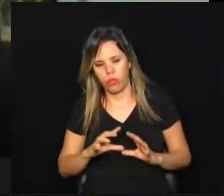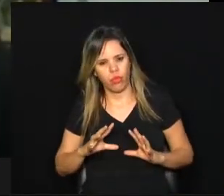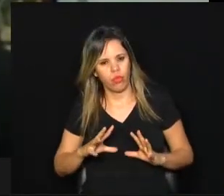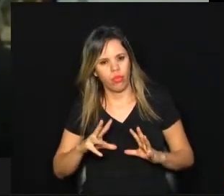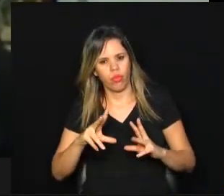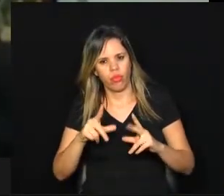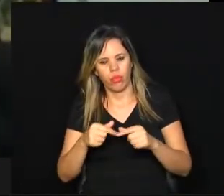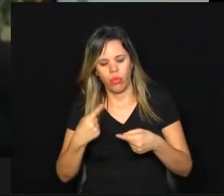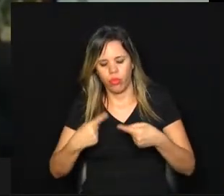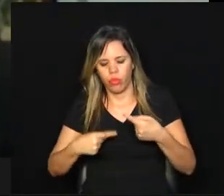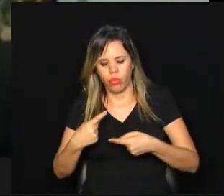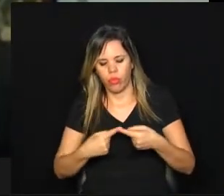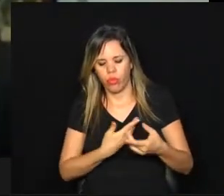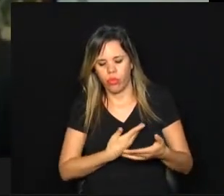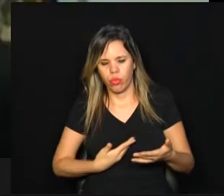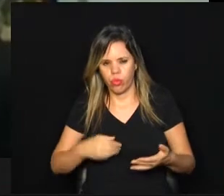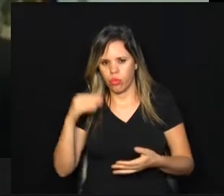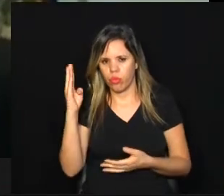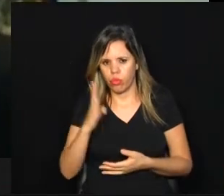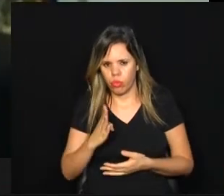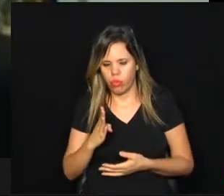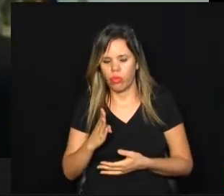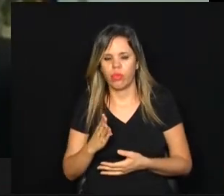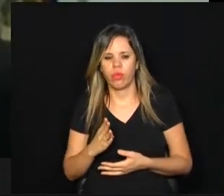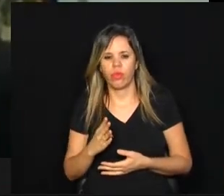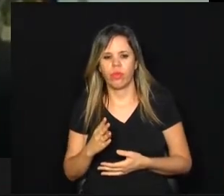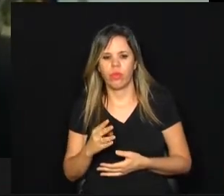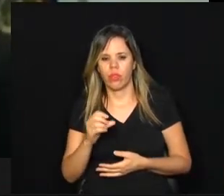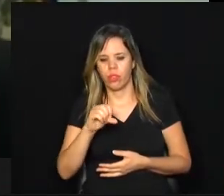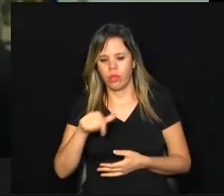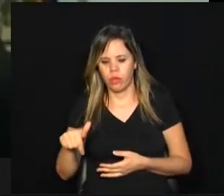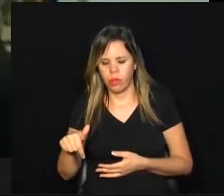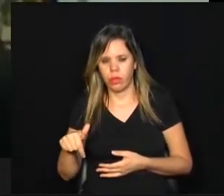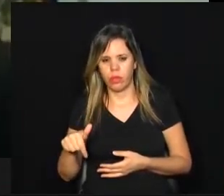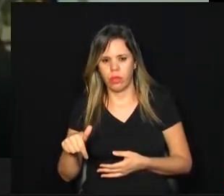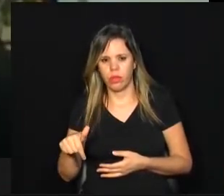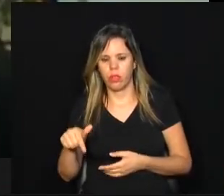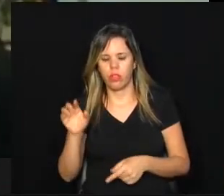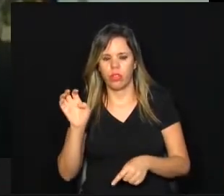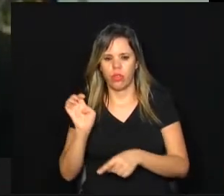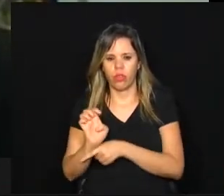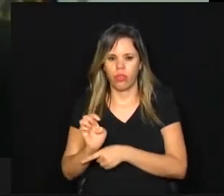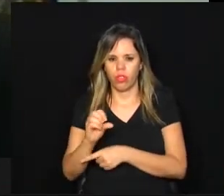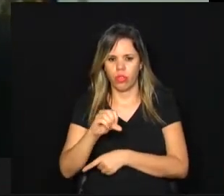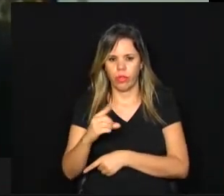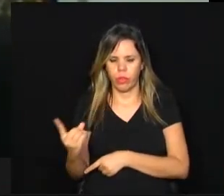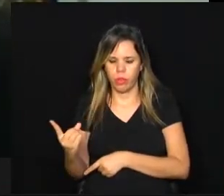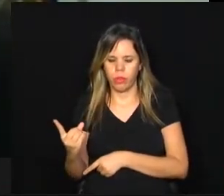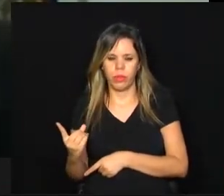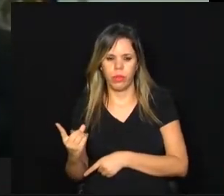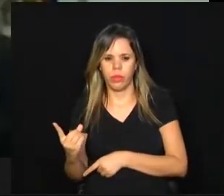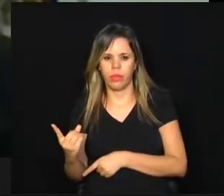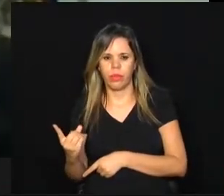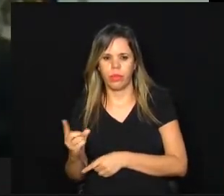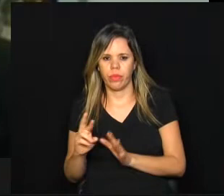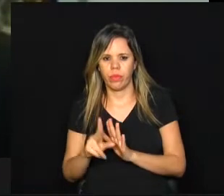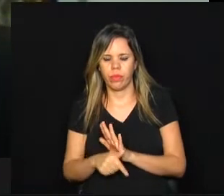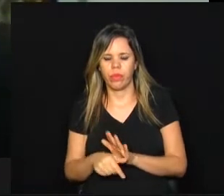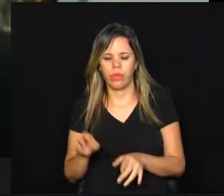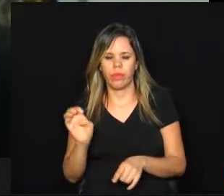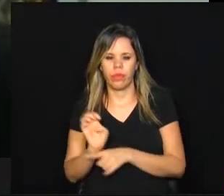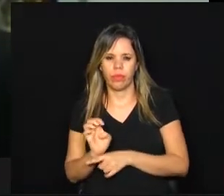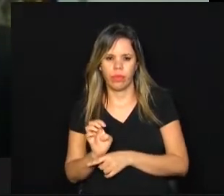nossas políticas, seja a Nacional dos Recursos Hídricos, de 97, a nossa estadual, de 91, como a dos demais